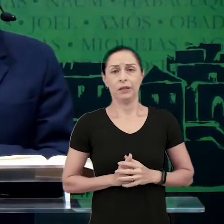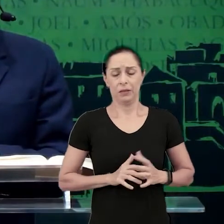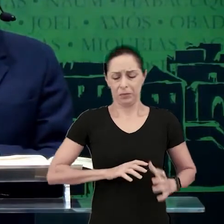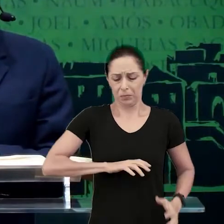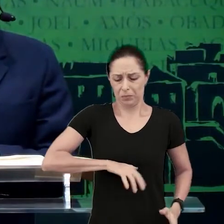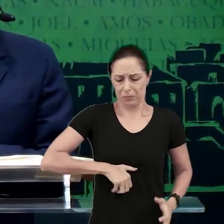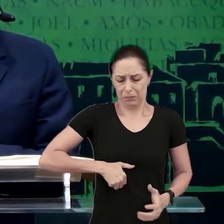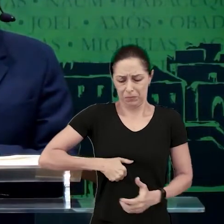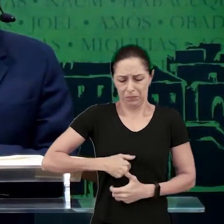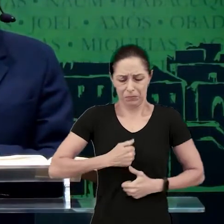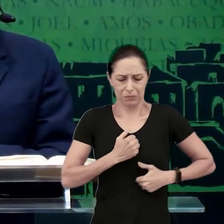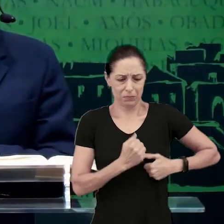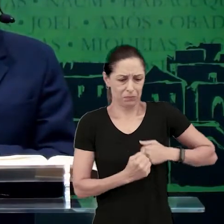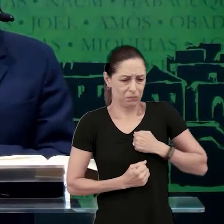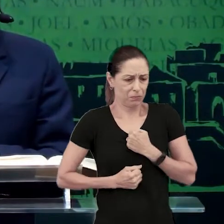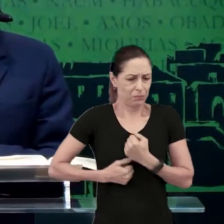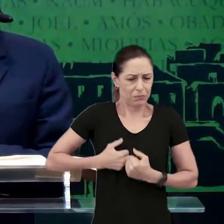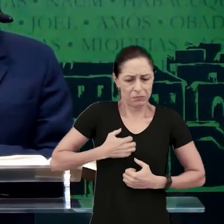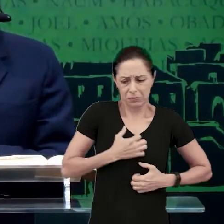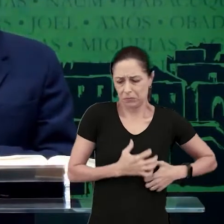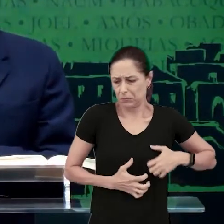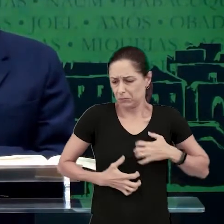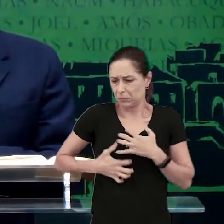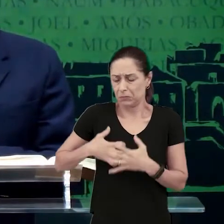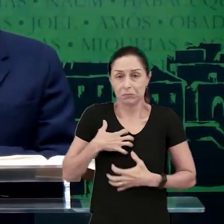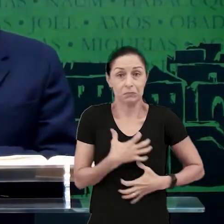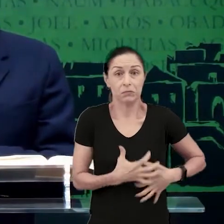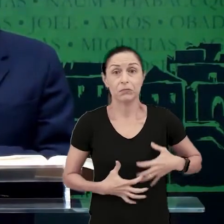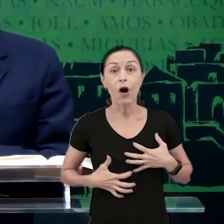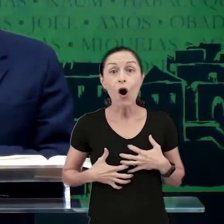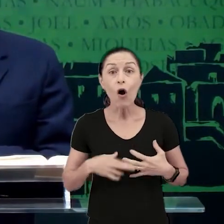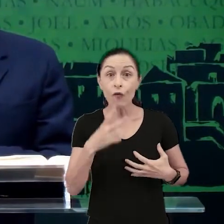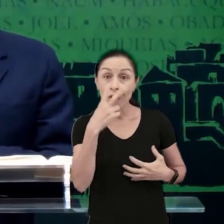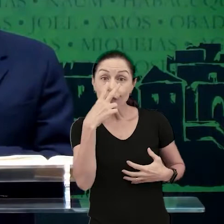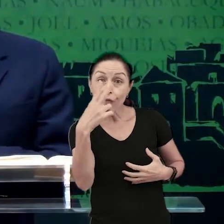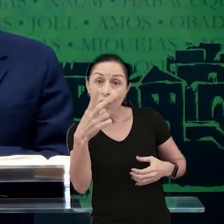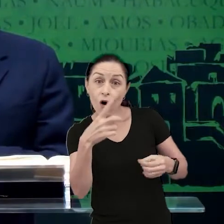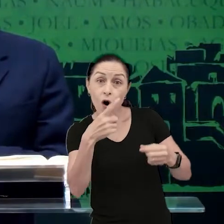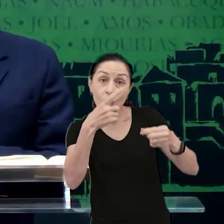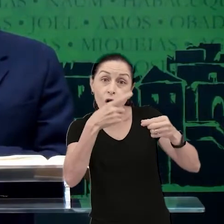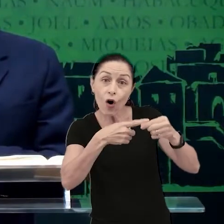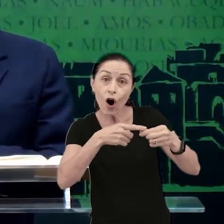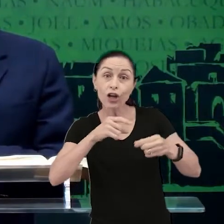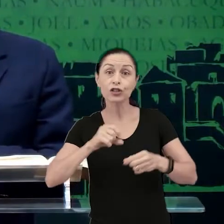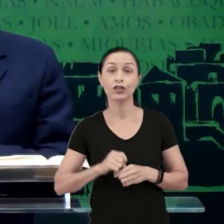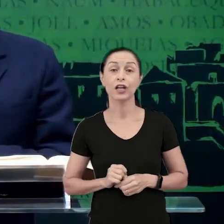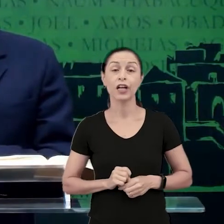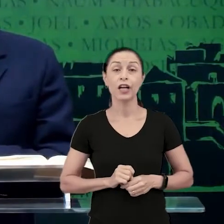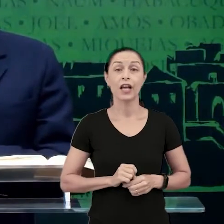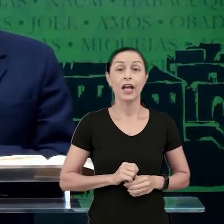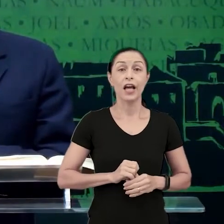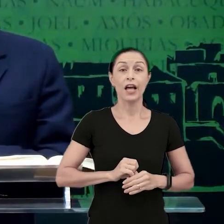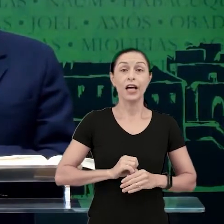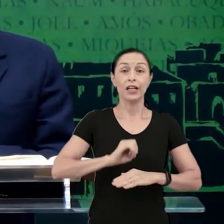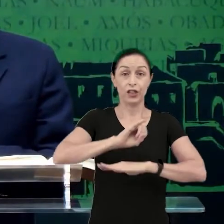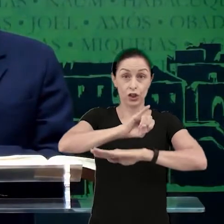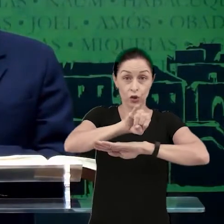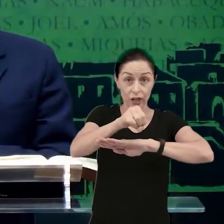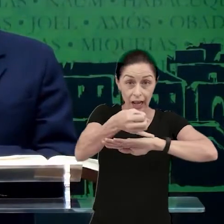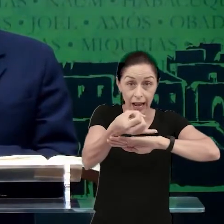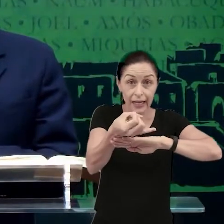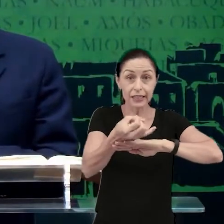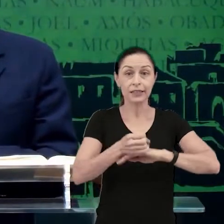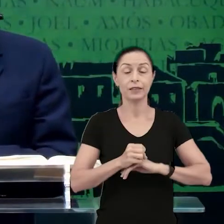porque vê a cidade de Jerusalém, o reino de Judá, se transformando numa